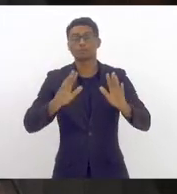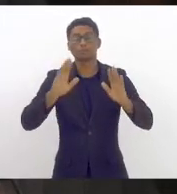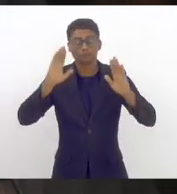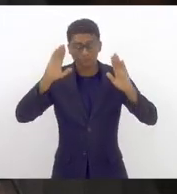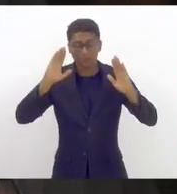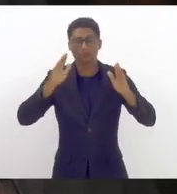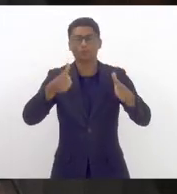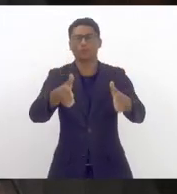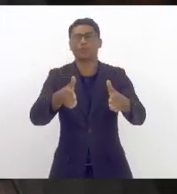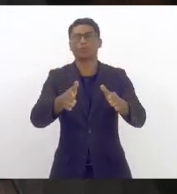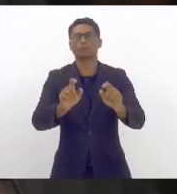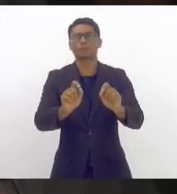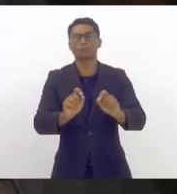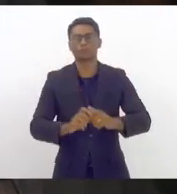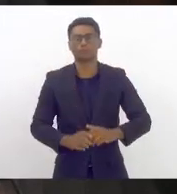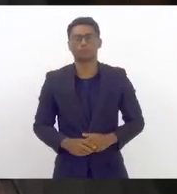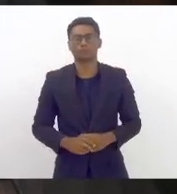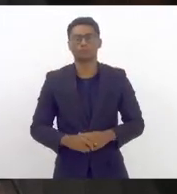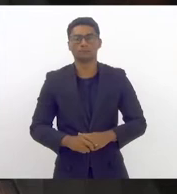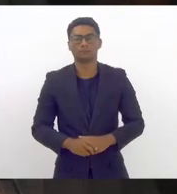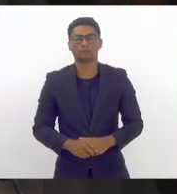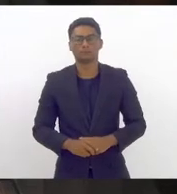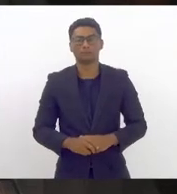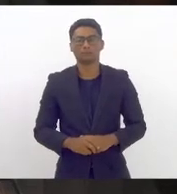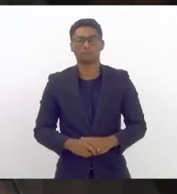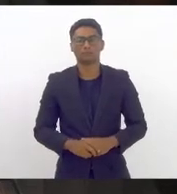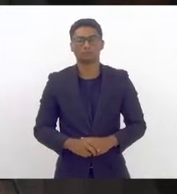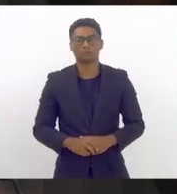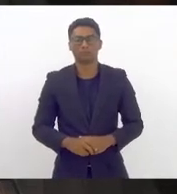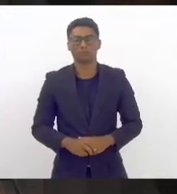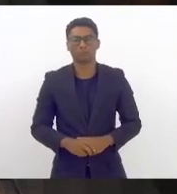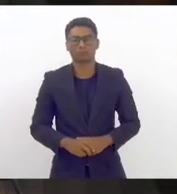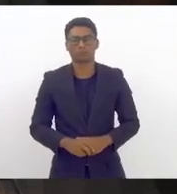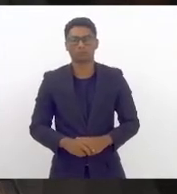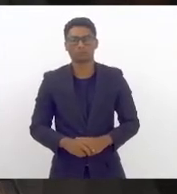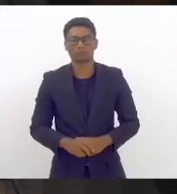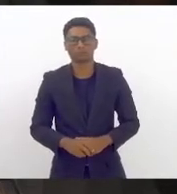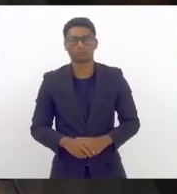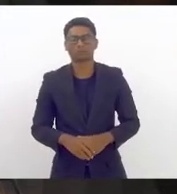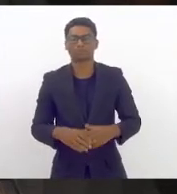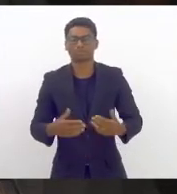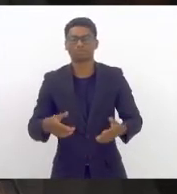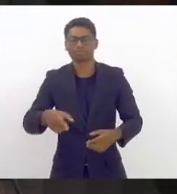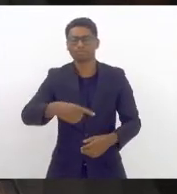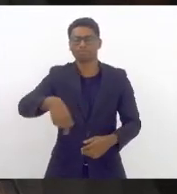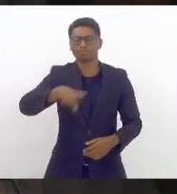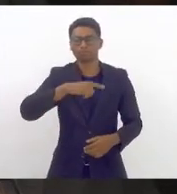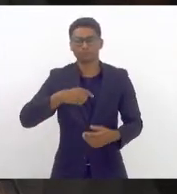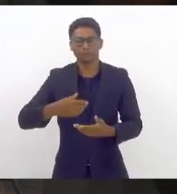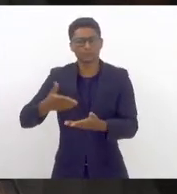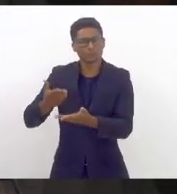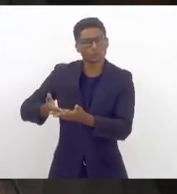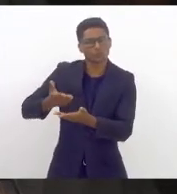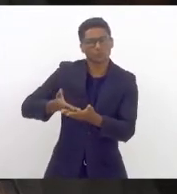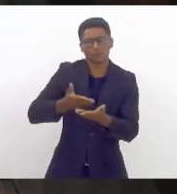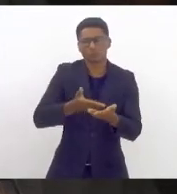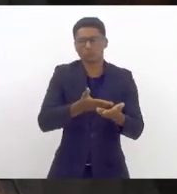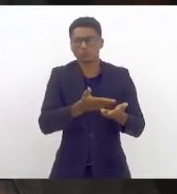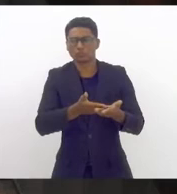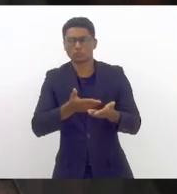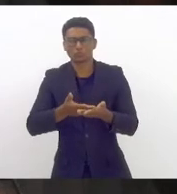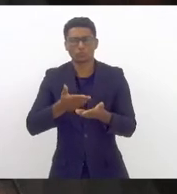seu presidente Foi algumas simulações e alguns estudos jurídicos